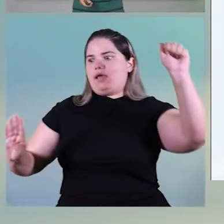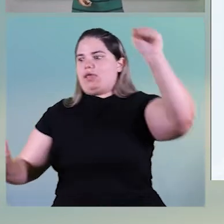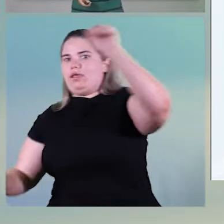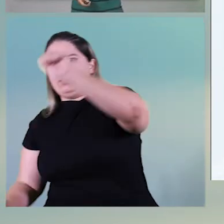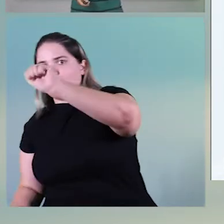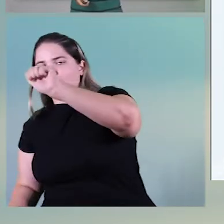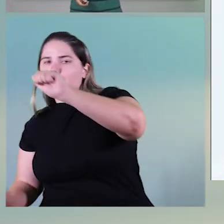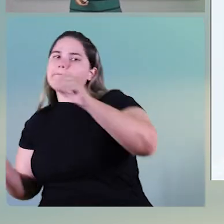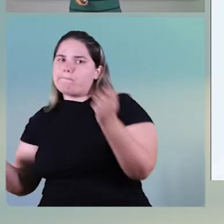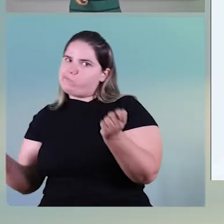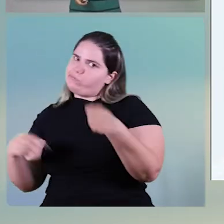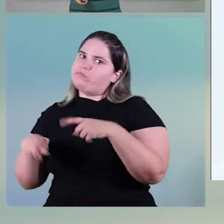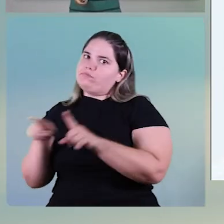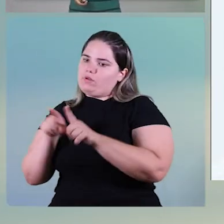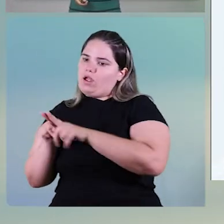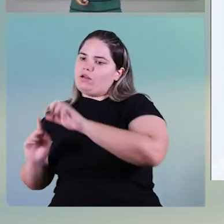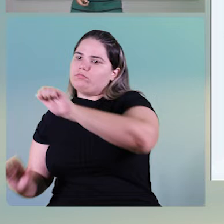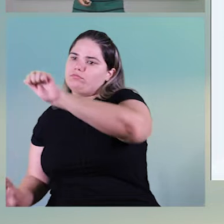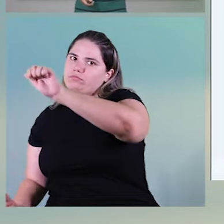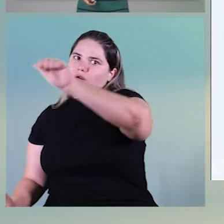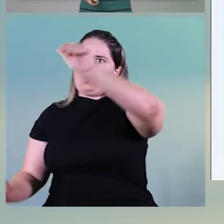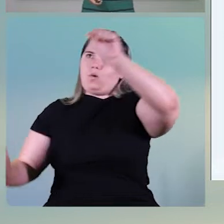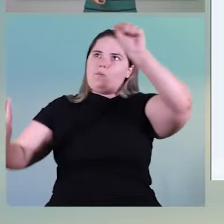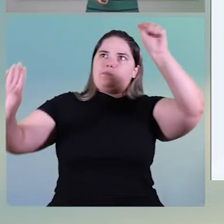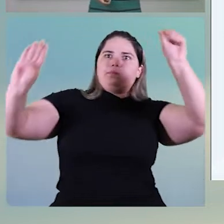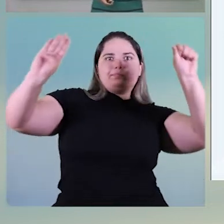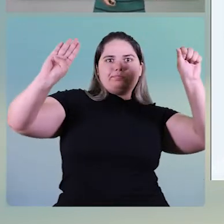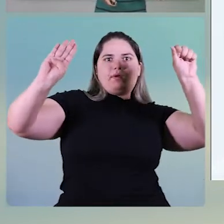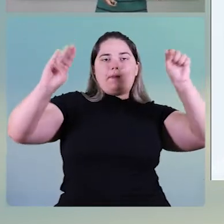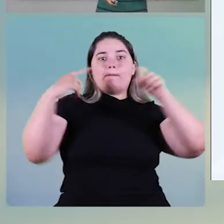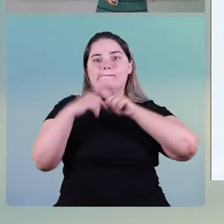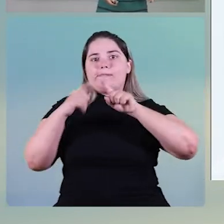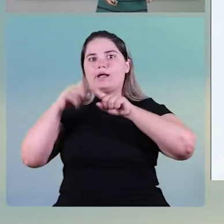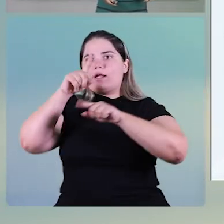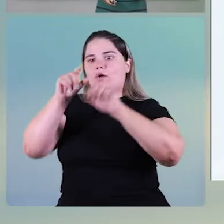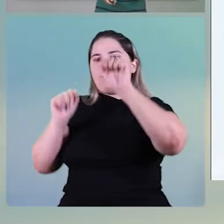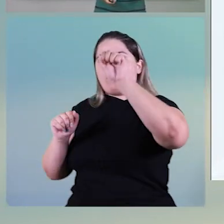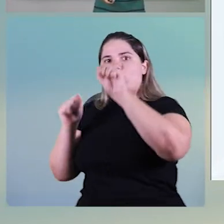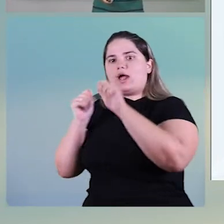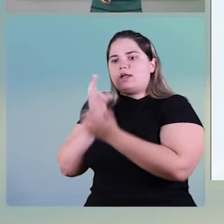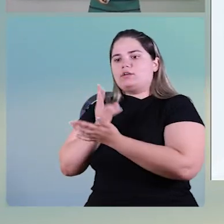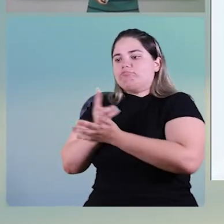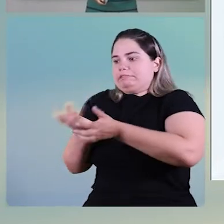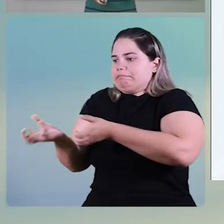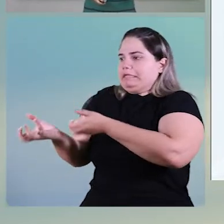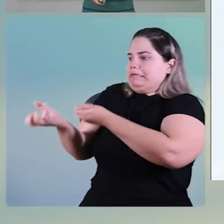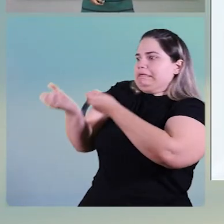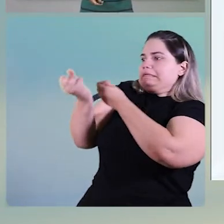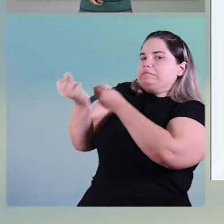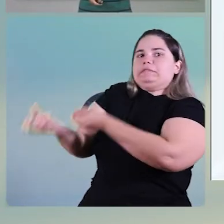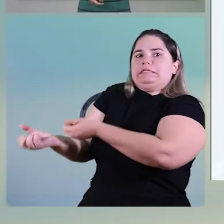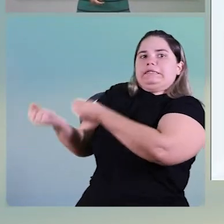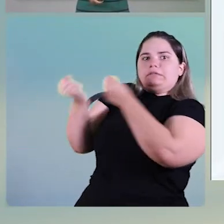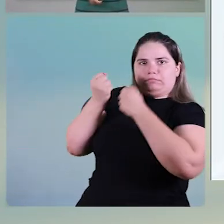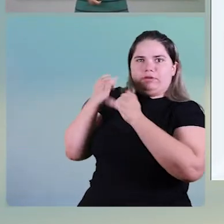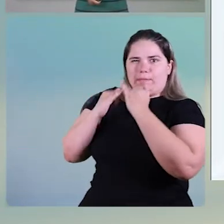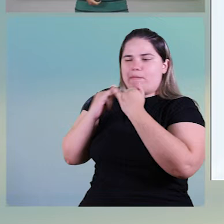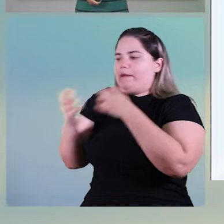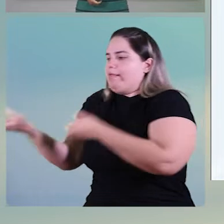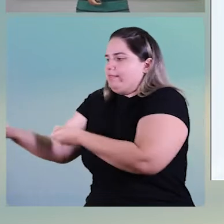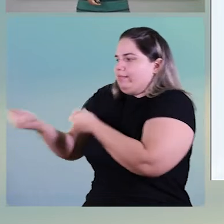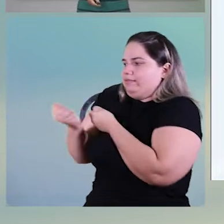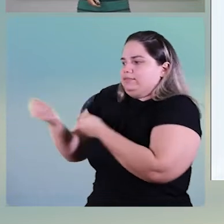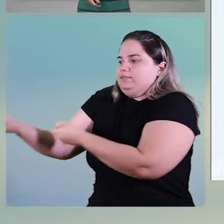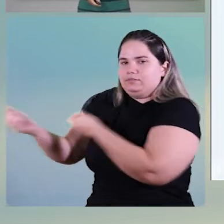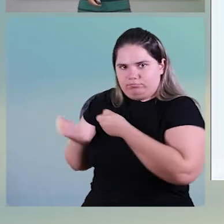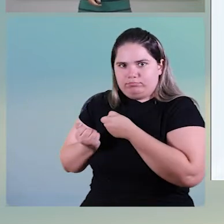corda, o bloco A, puxa a corda em sentido contrário. E esse puxão vai se transmitir no bloco B,